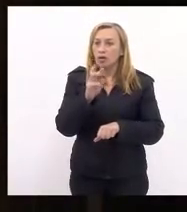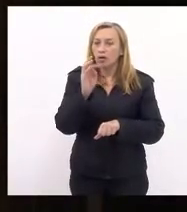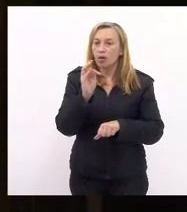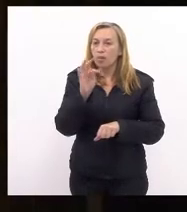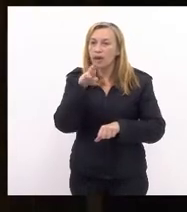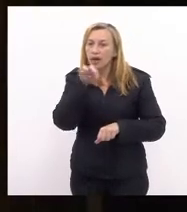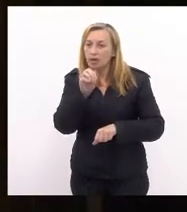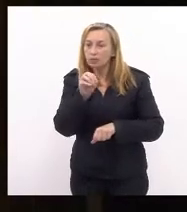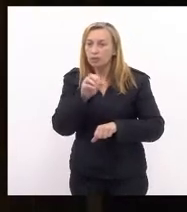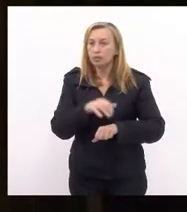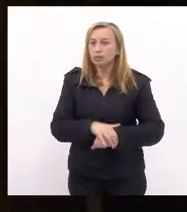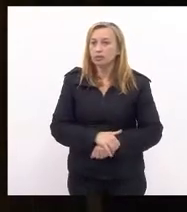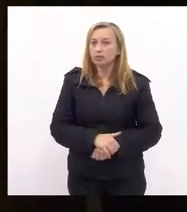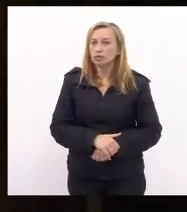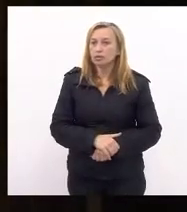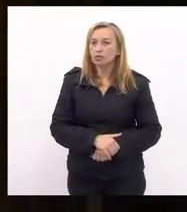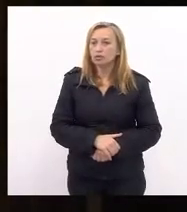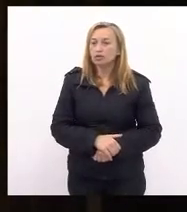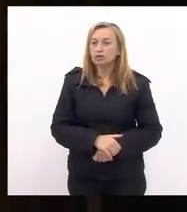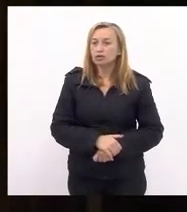Alves.